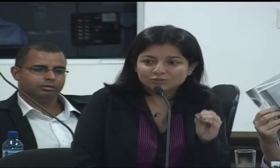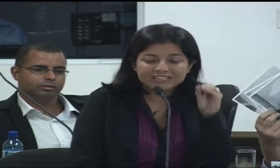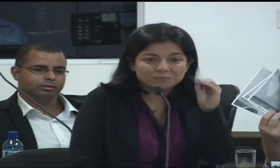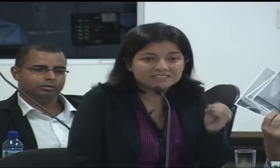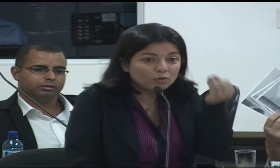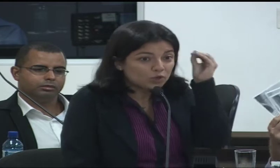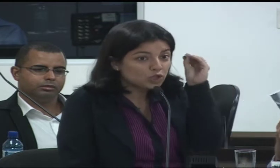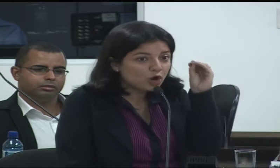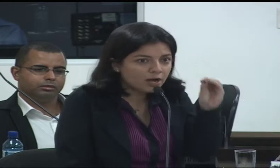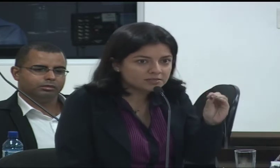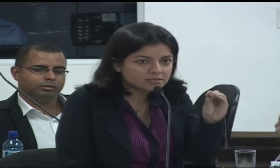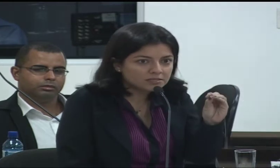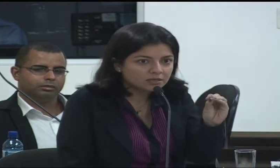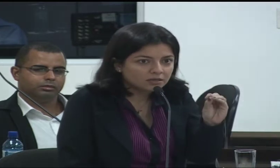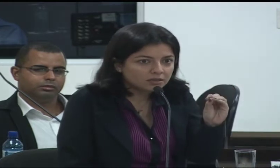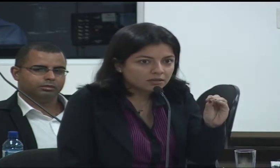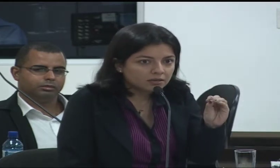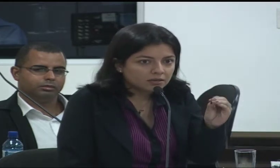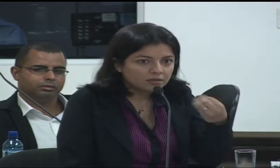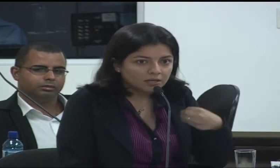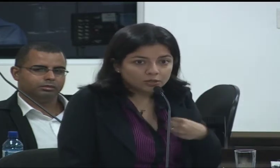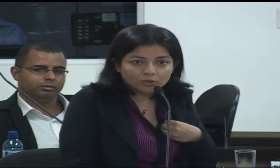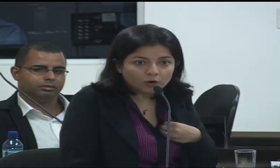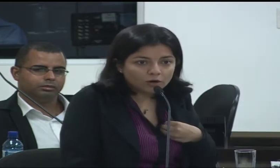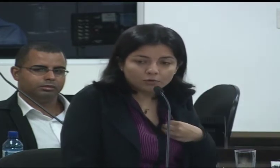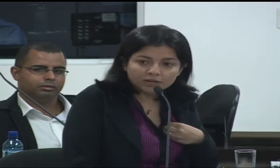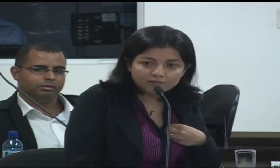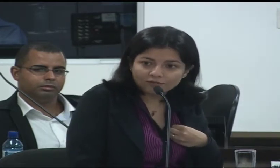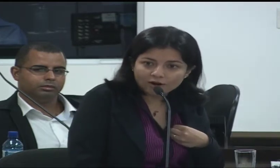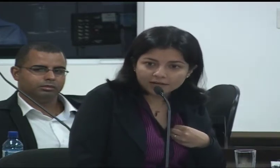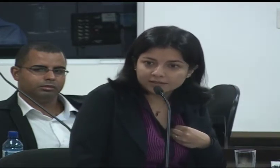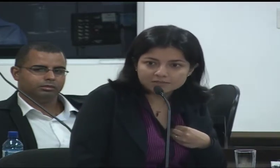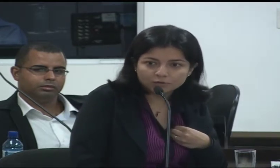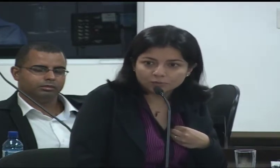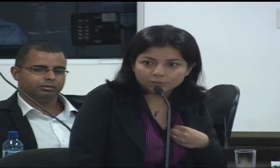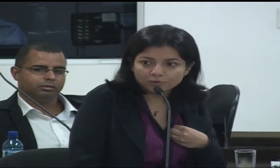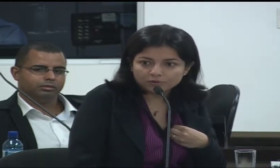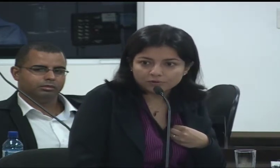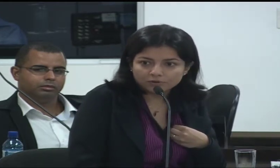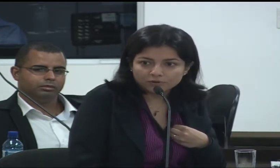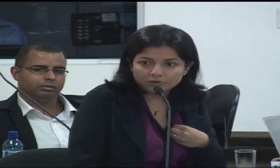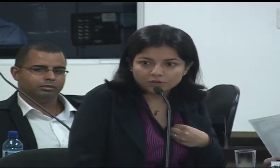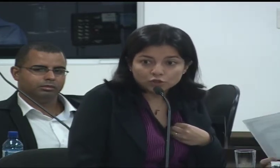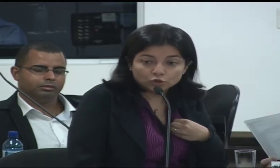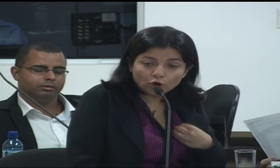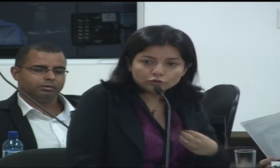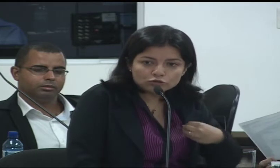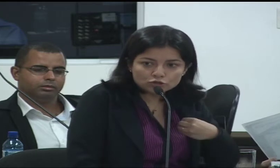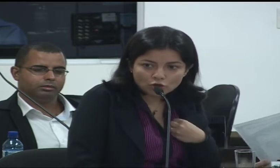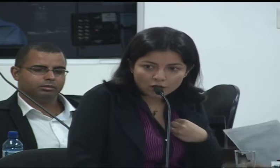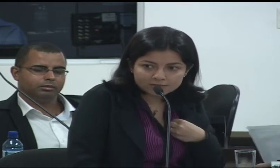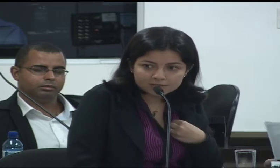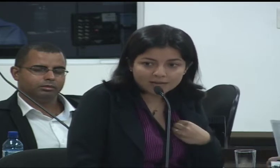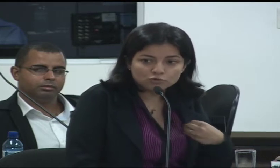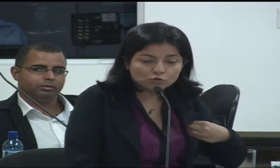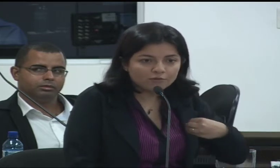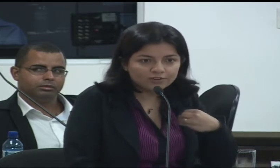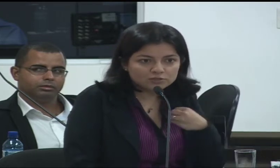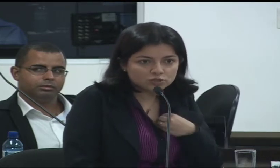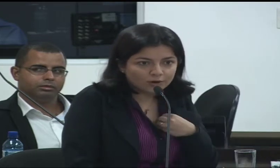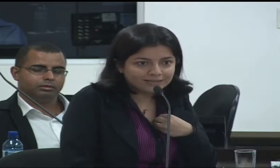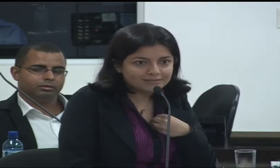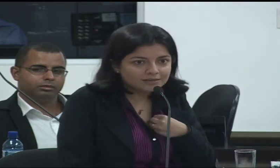valendo da expressão nós eu não me coloco aqui fora desse grupo todos nós temos